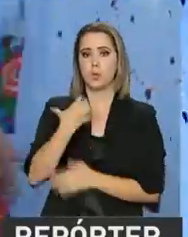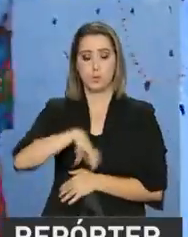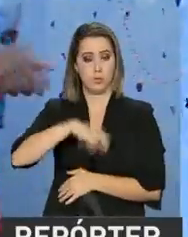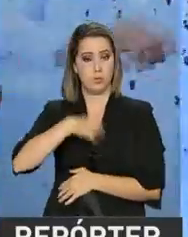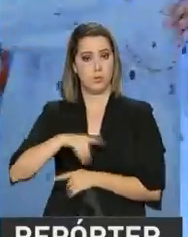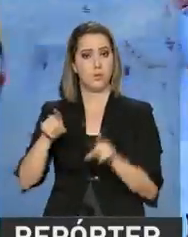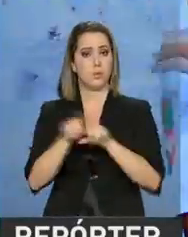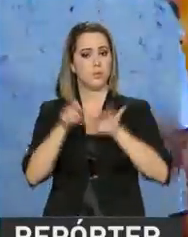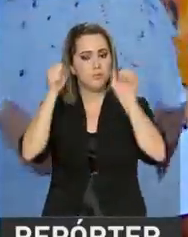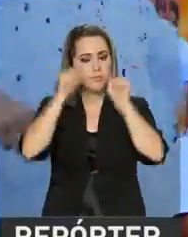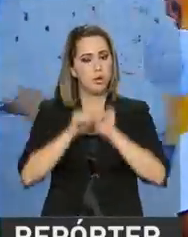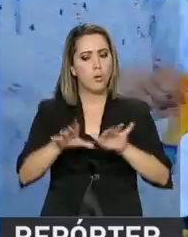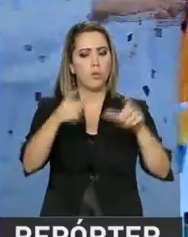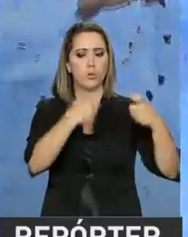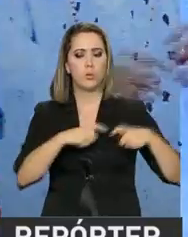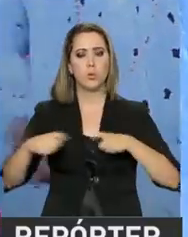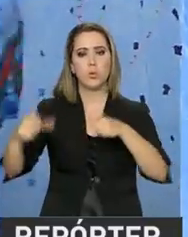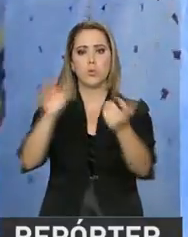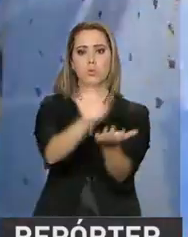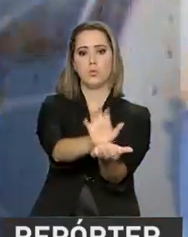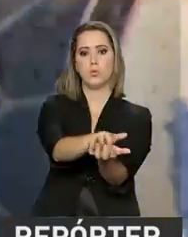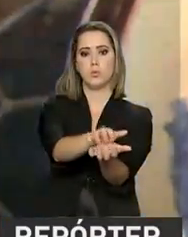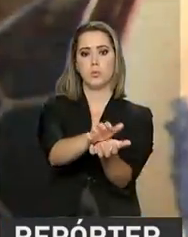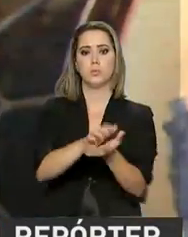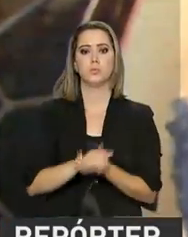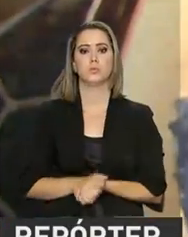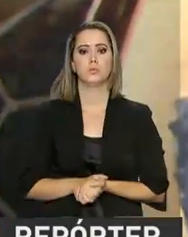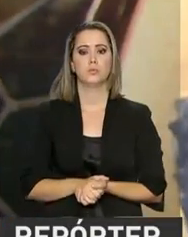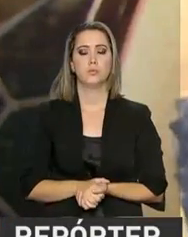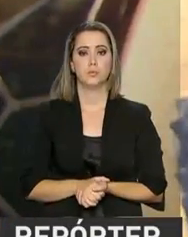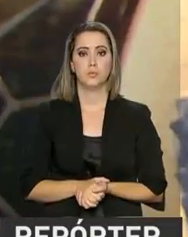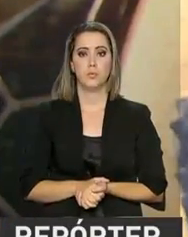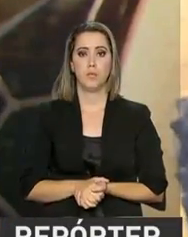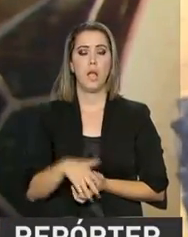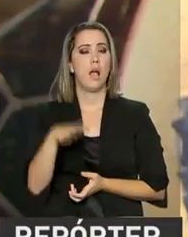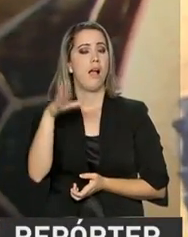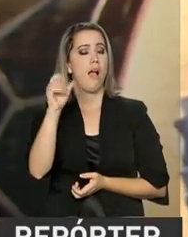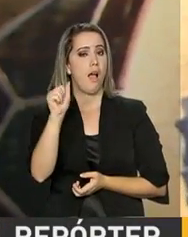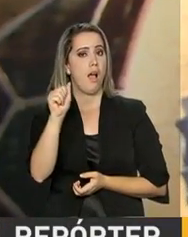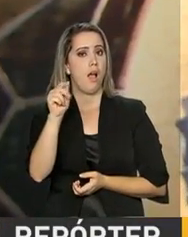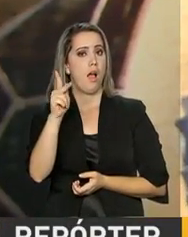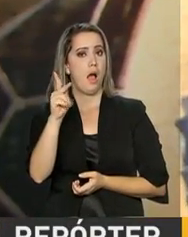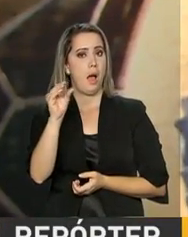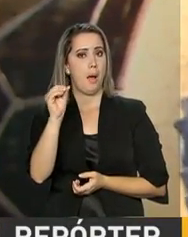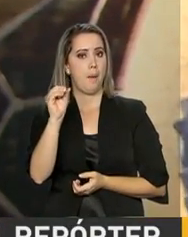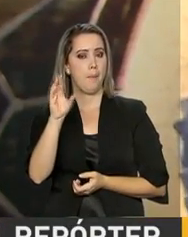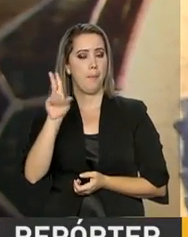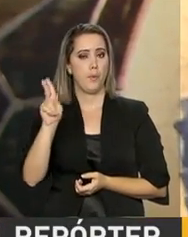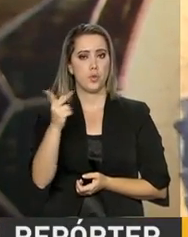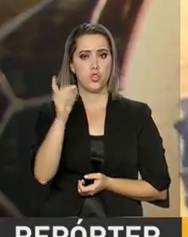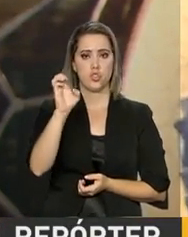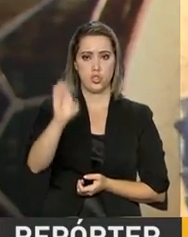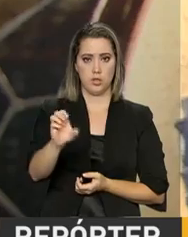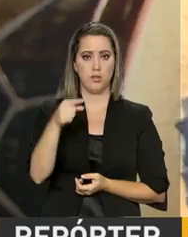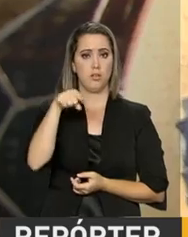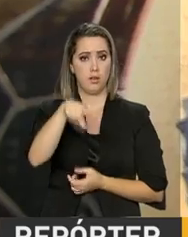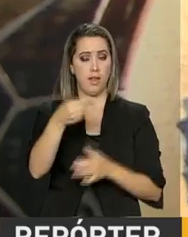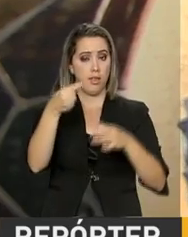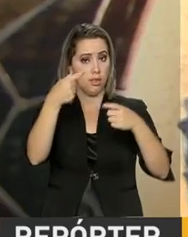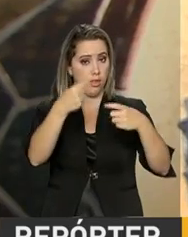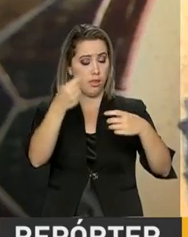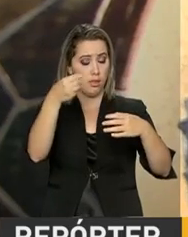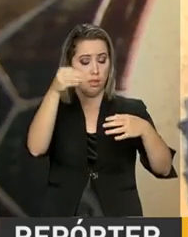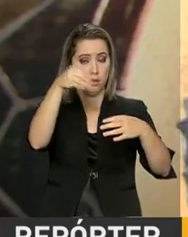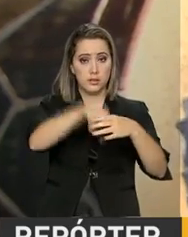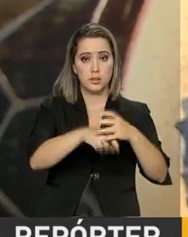também se popularizou nos terreiros de Pernambuco. O Afoxé, ele é um brinquedo de dentro dos terreiros de